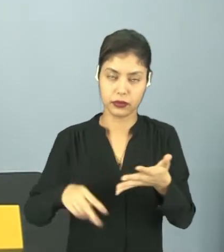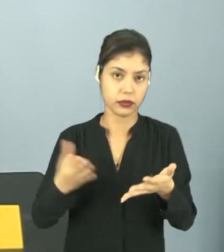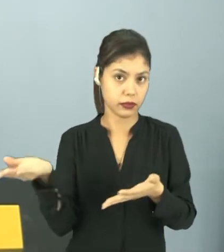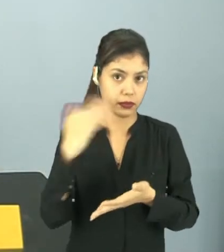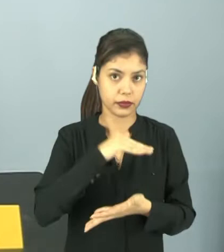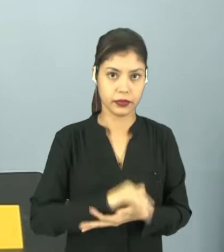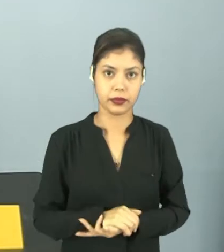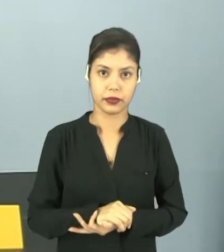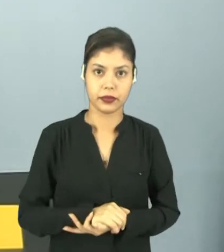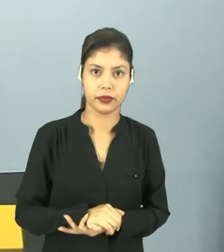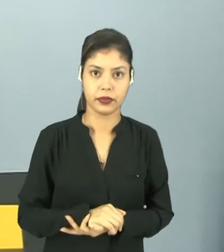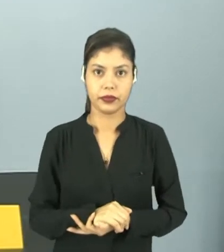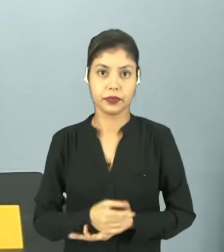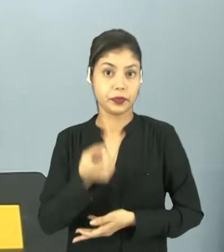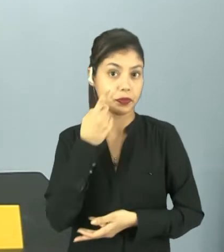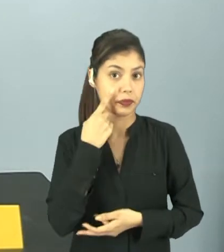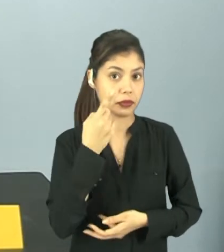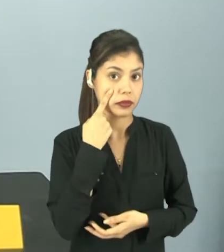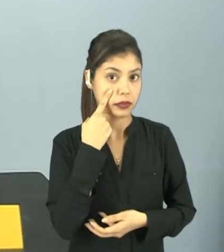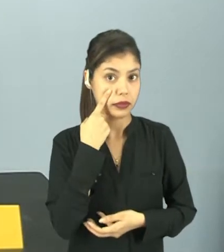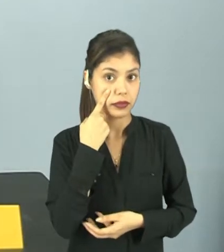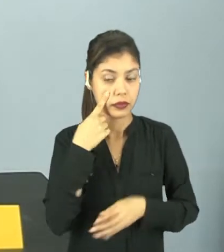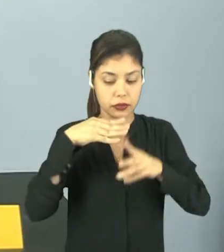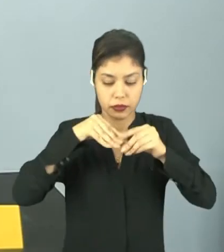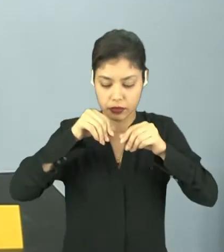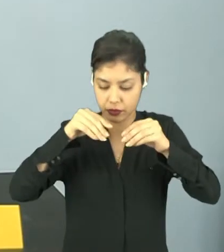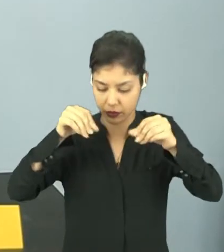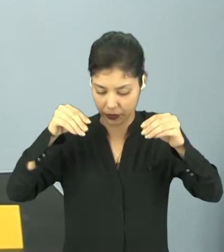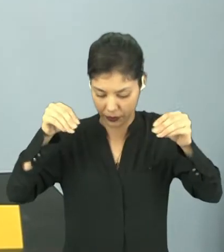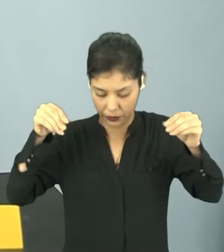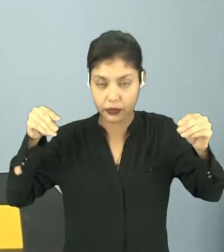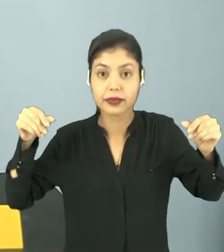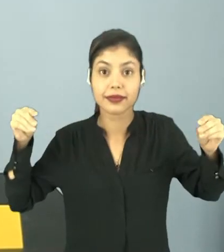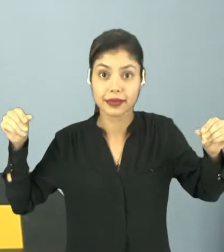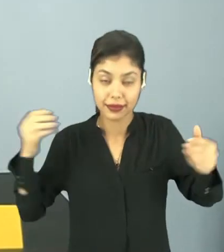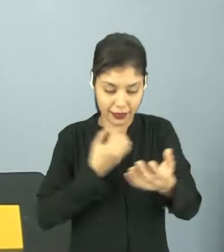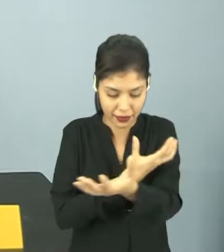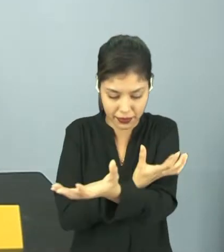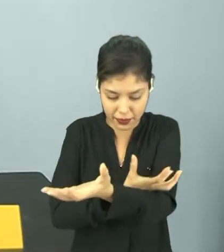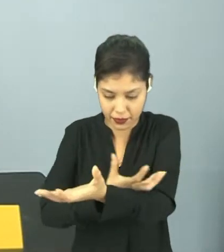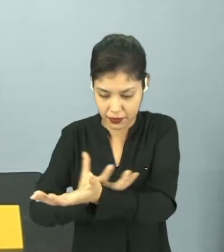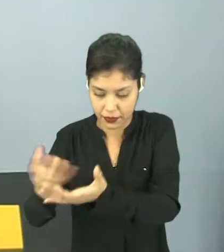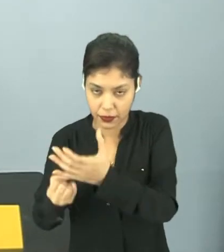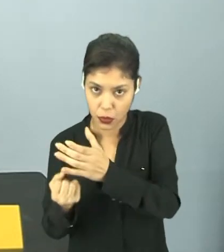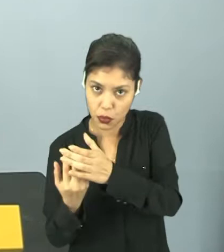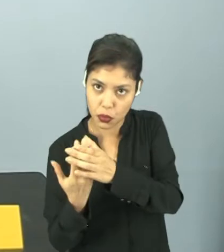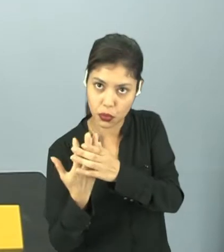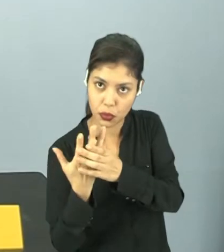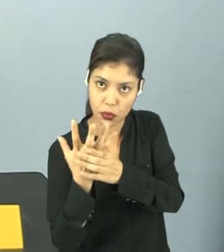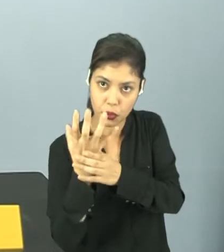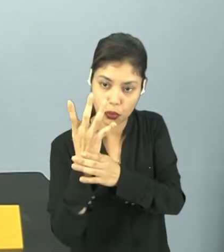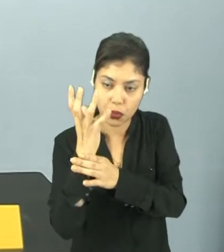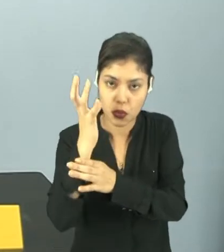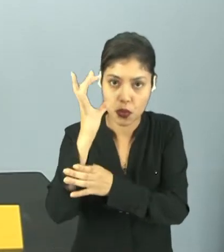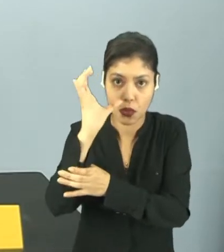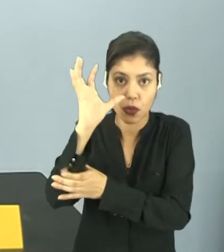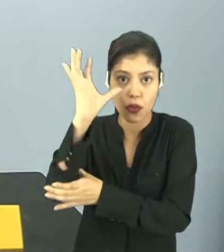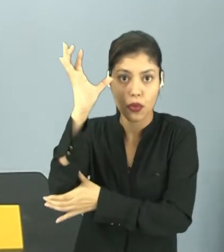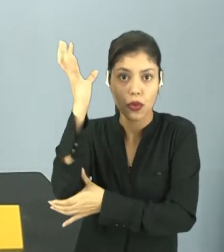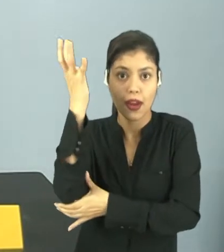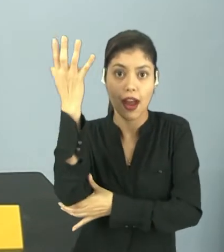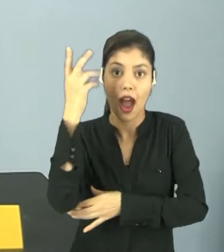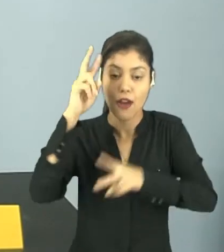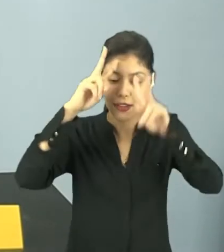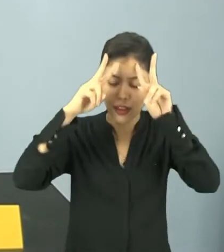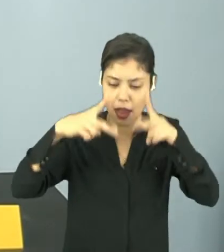lá? Observando as sementes germinarem na natureza, os seres humanos aprenderam